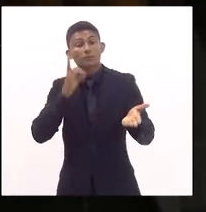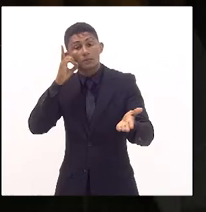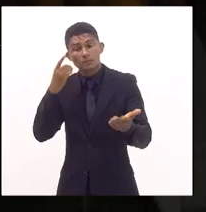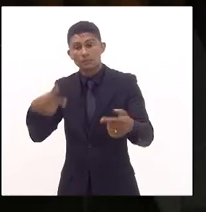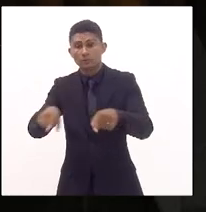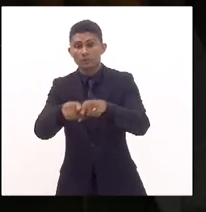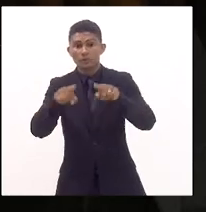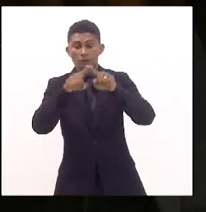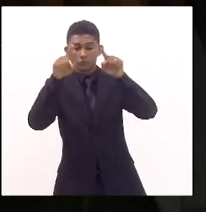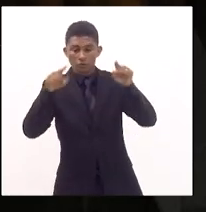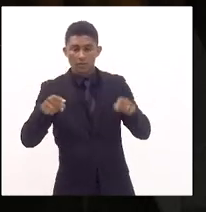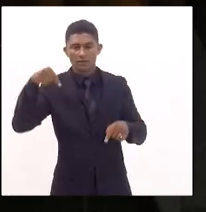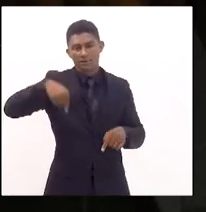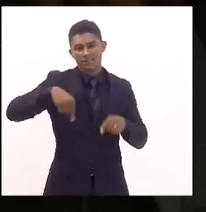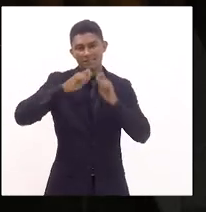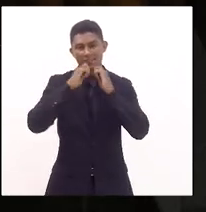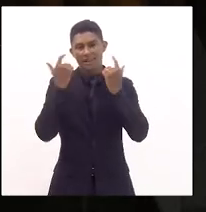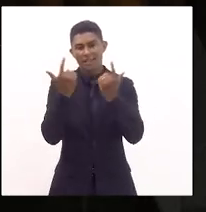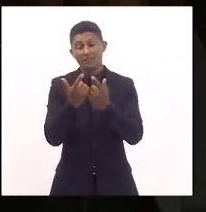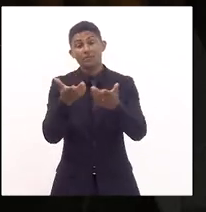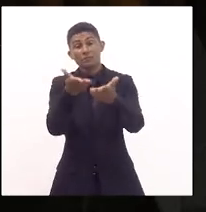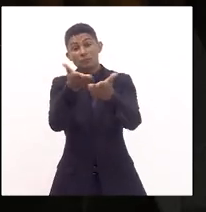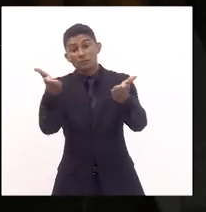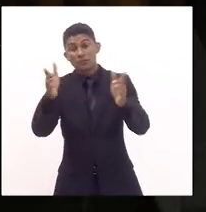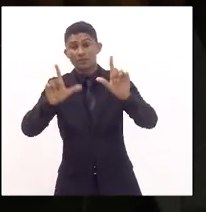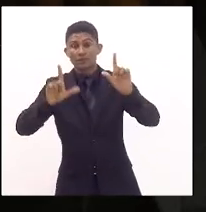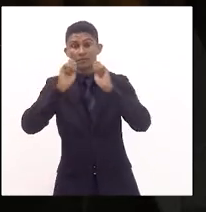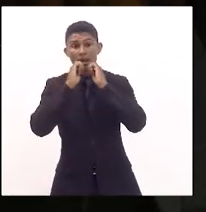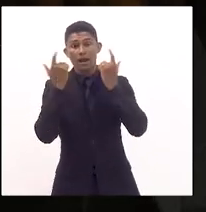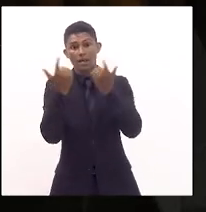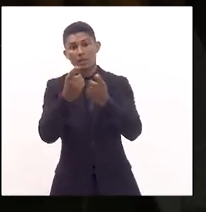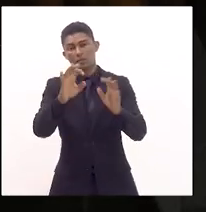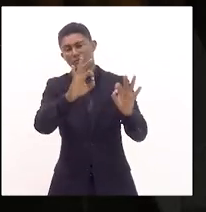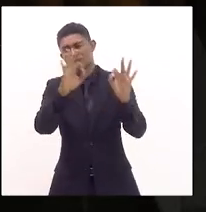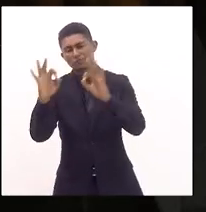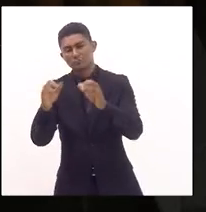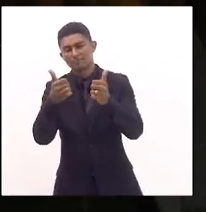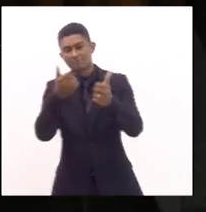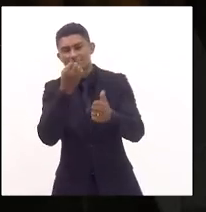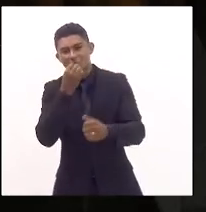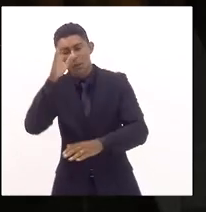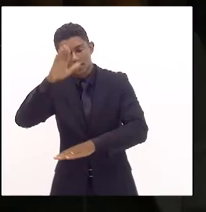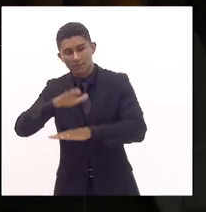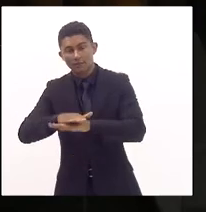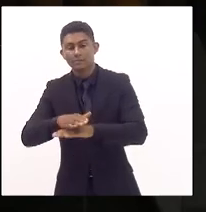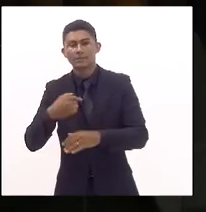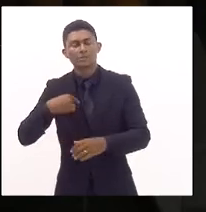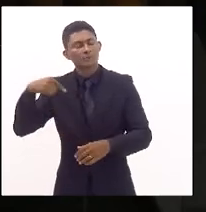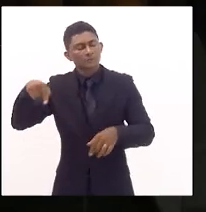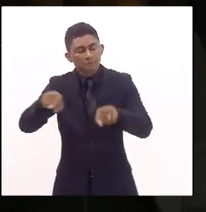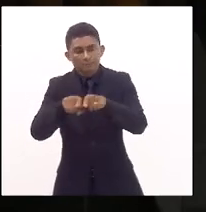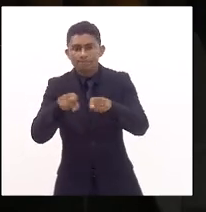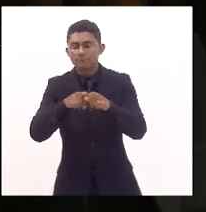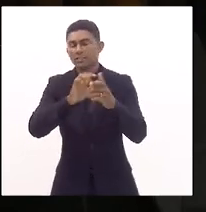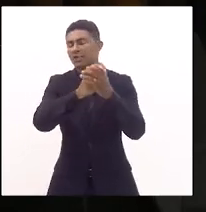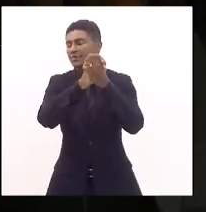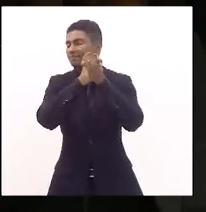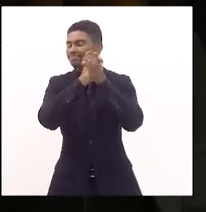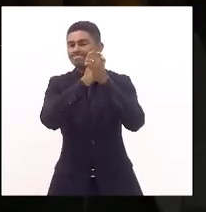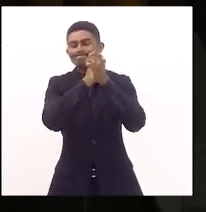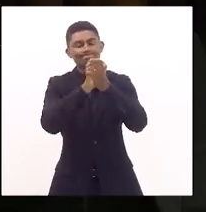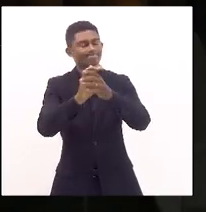da casa, a quem nos acompanha através da TV Alerj. Quero fazer uma saudação especial